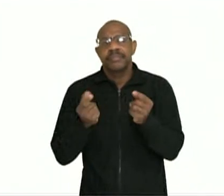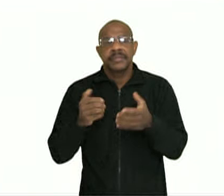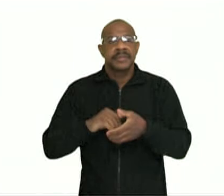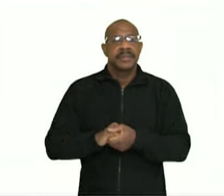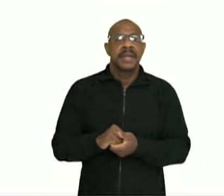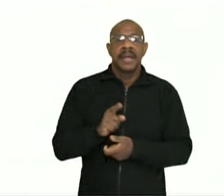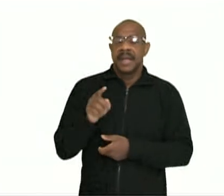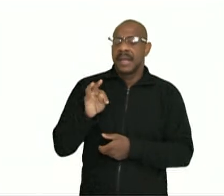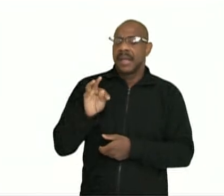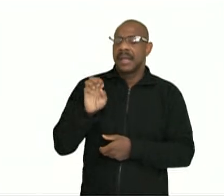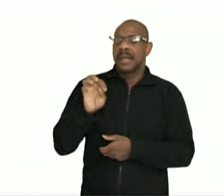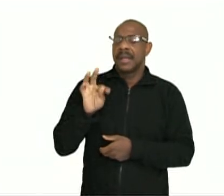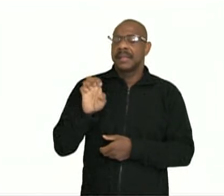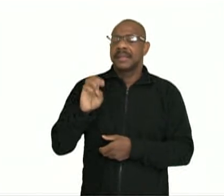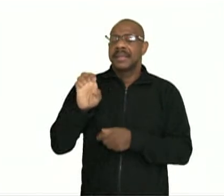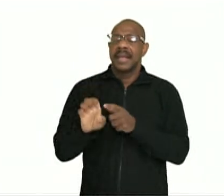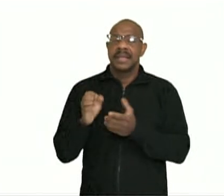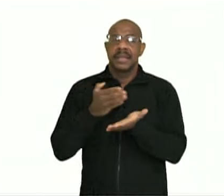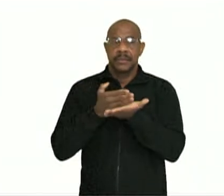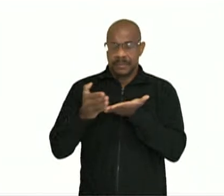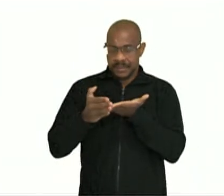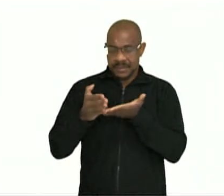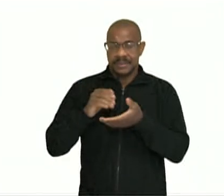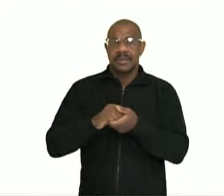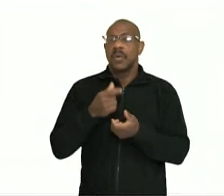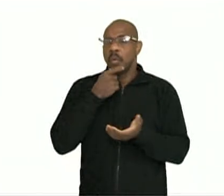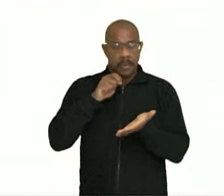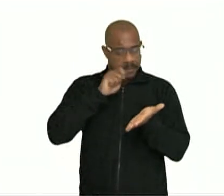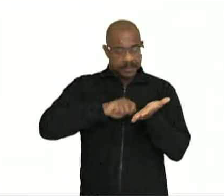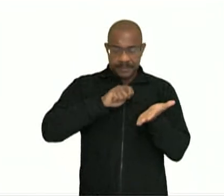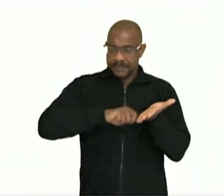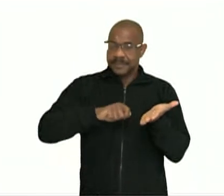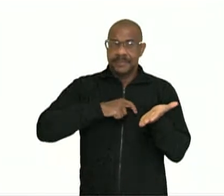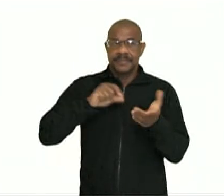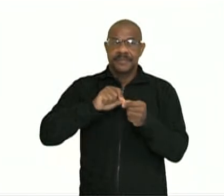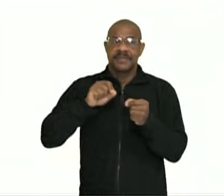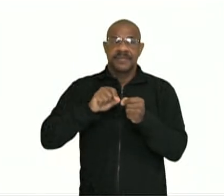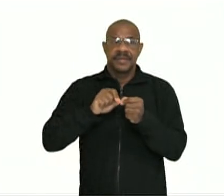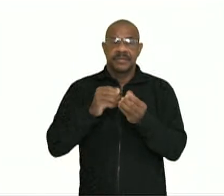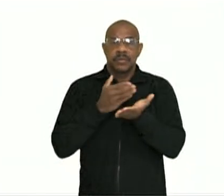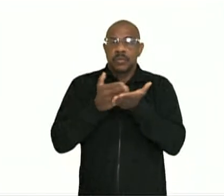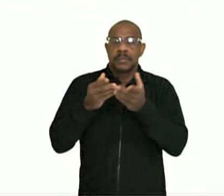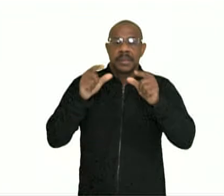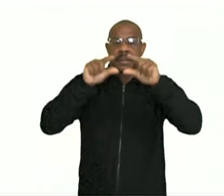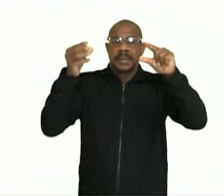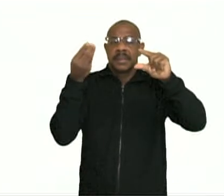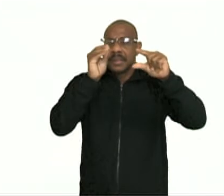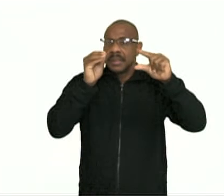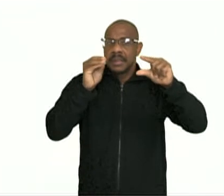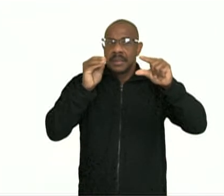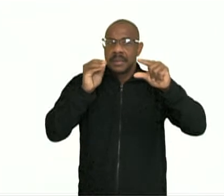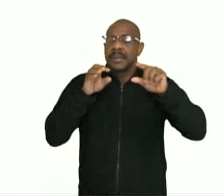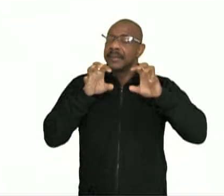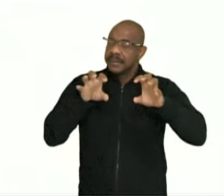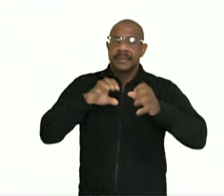essa tese está lá no início. O articulista Virgílio Viana colocou no início por esse motivo.